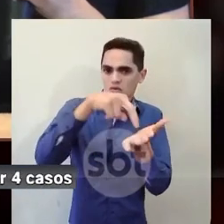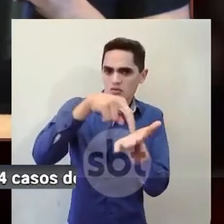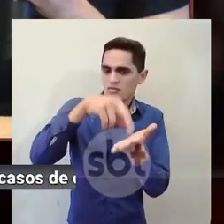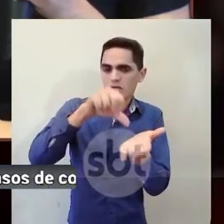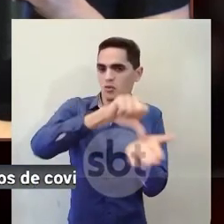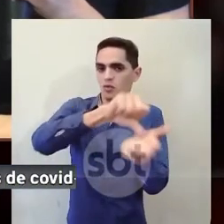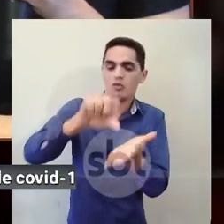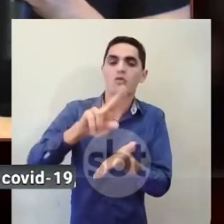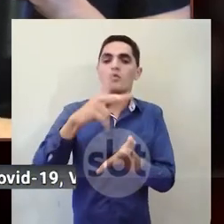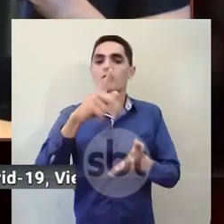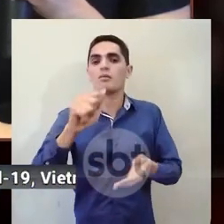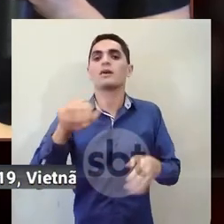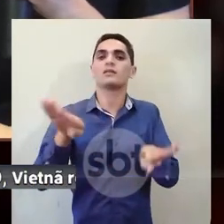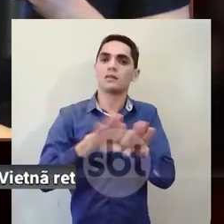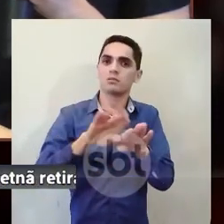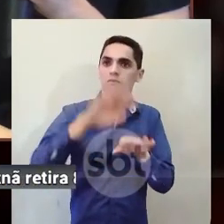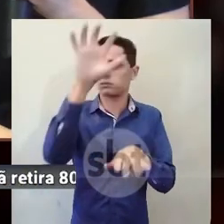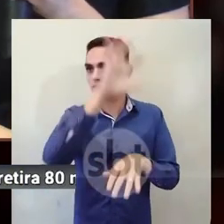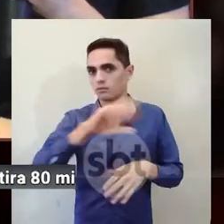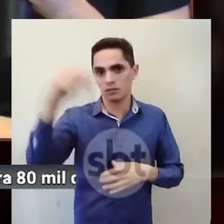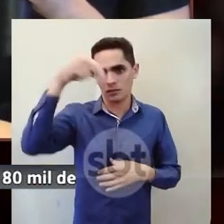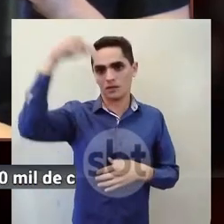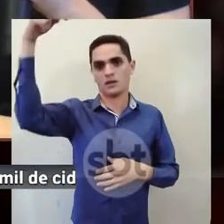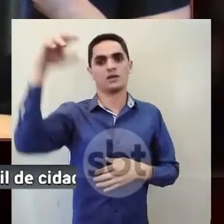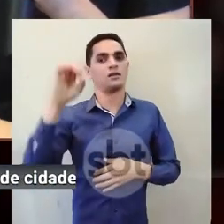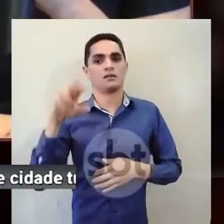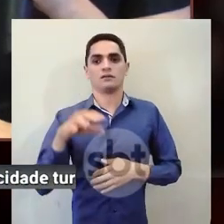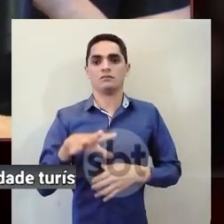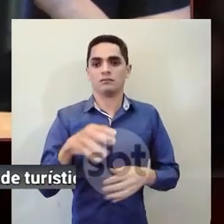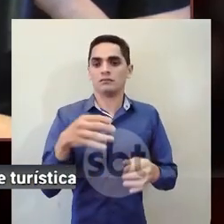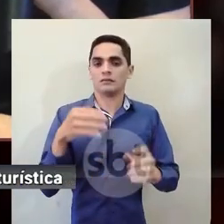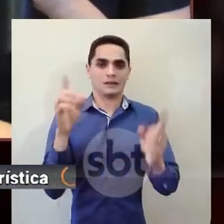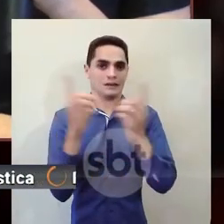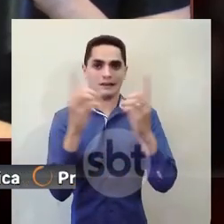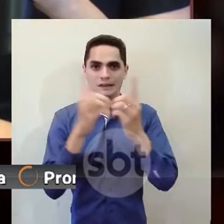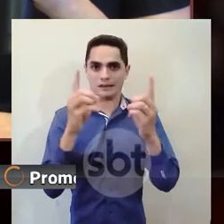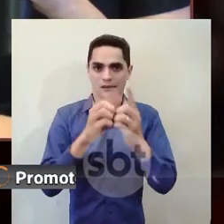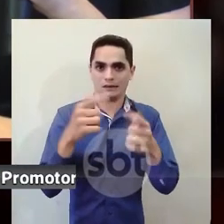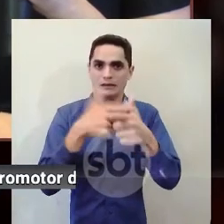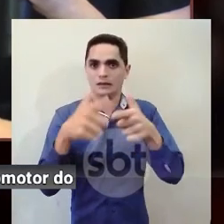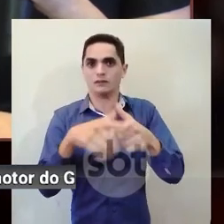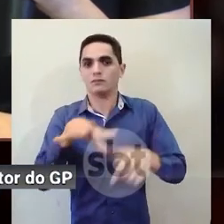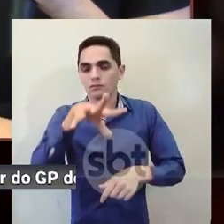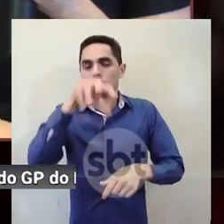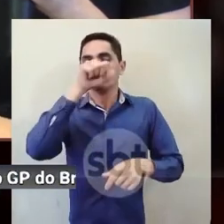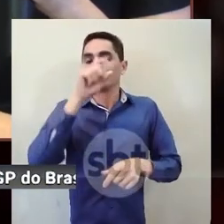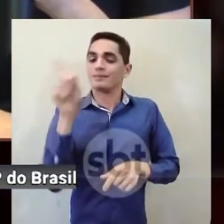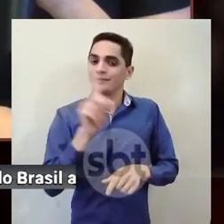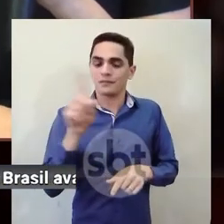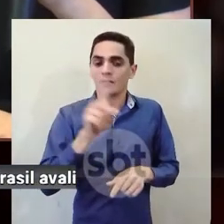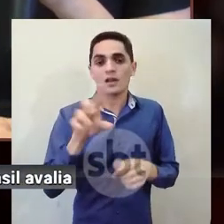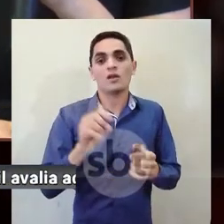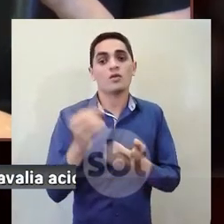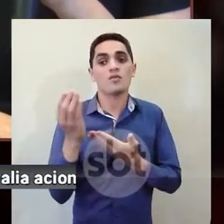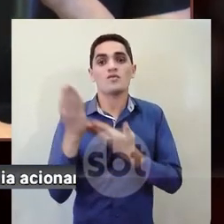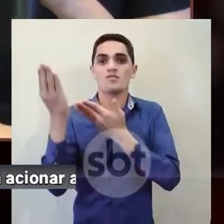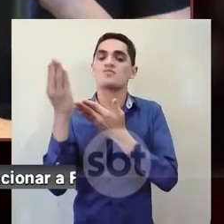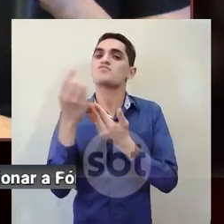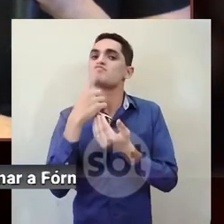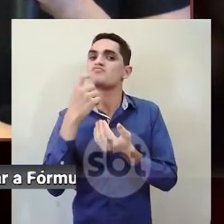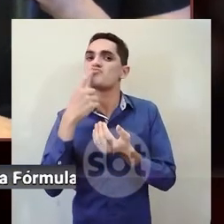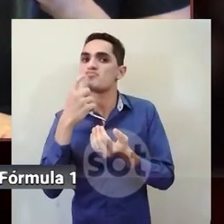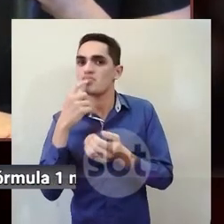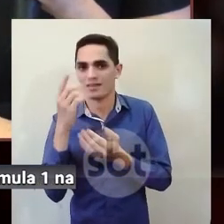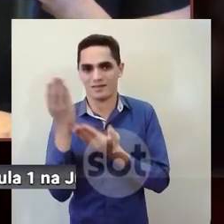Não atendem também sintomas respiratórios. Então, a atualização nesse momento é o que a gente está colocando em vermelho. O que está em